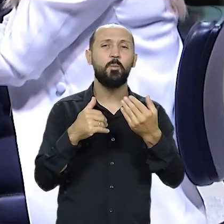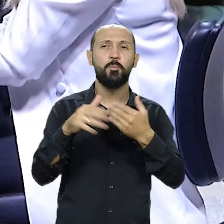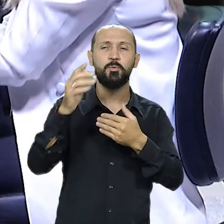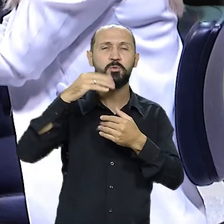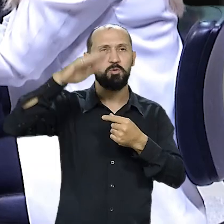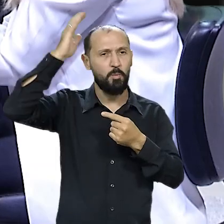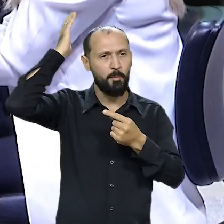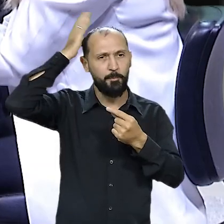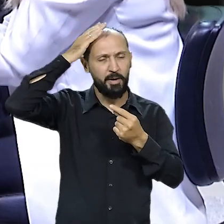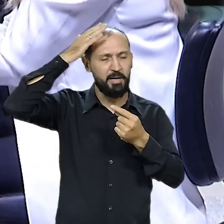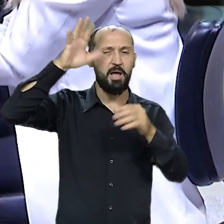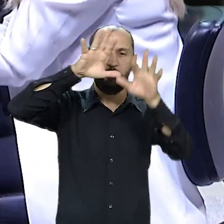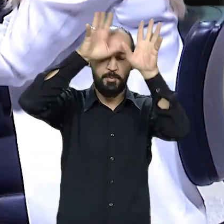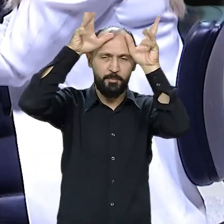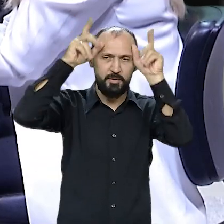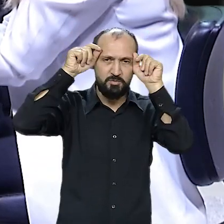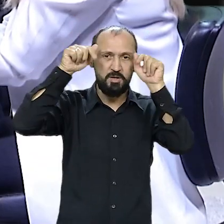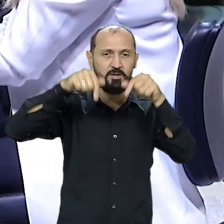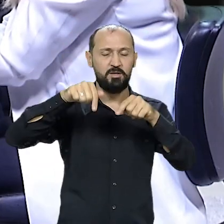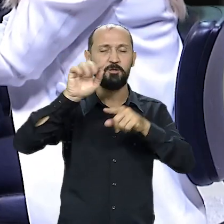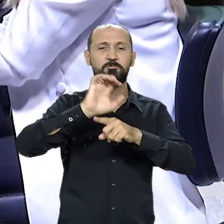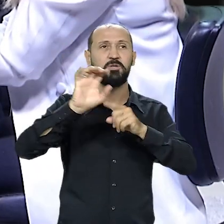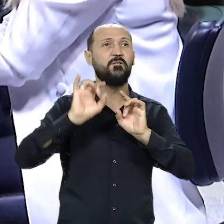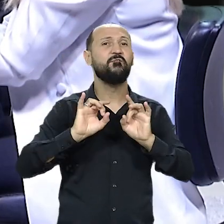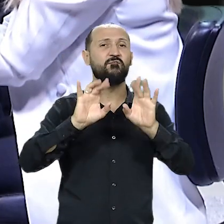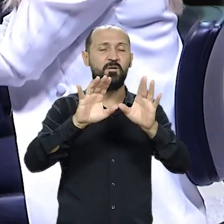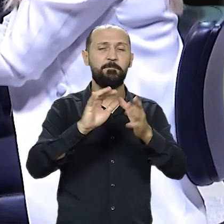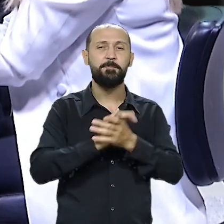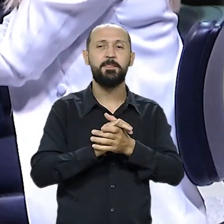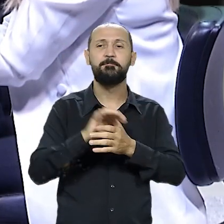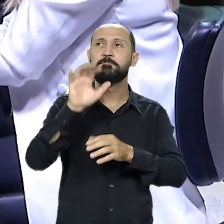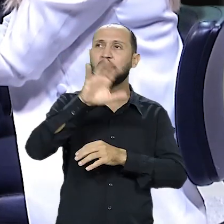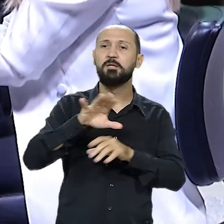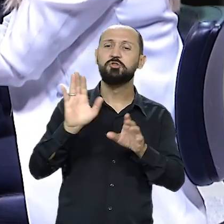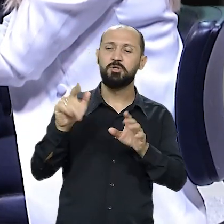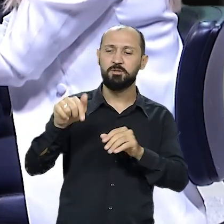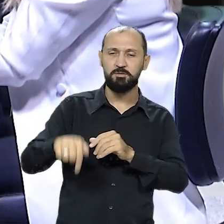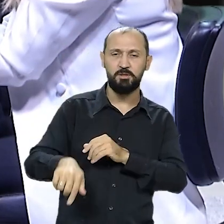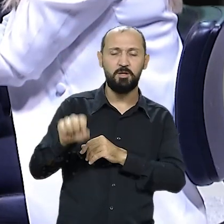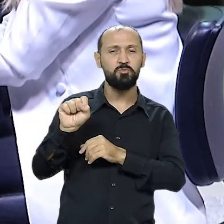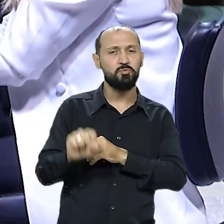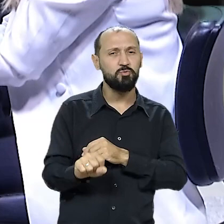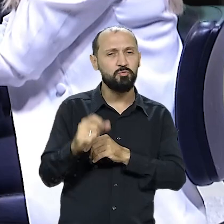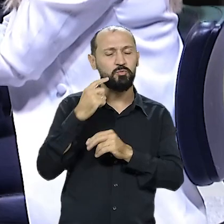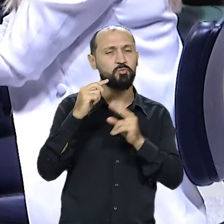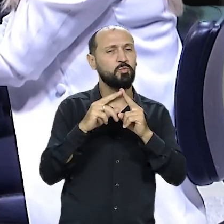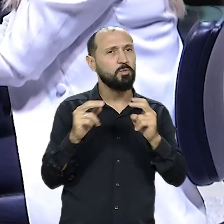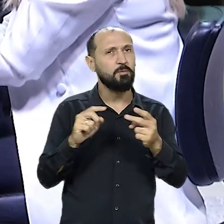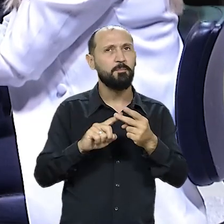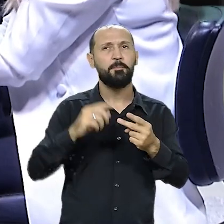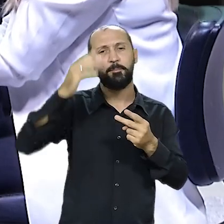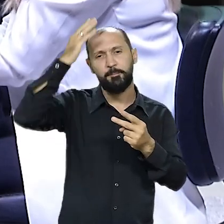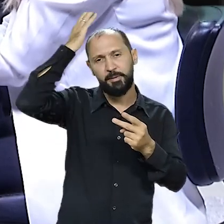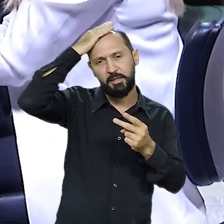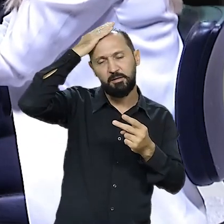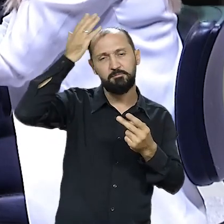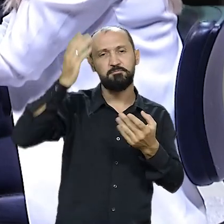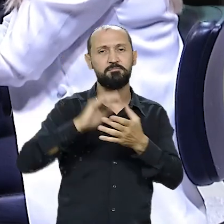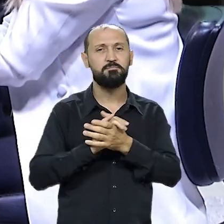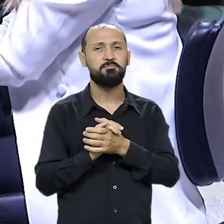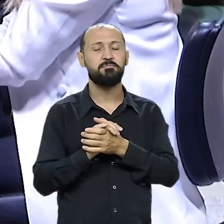bastante gado indo para o Pará, para o Amazonas aqui, saindo aqui do estado. E tem gado lá na região sul já, em Santa Catarina já está tendo Girolando,